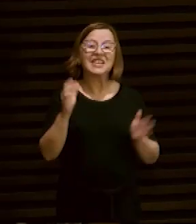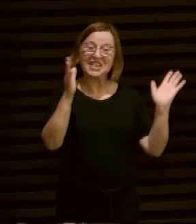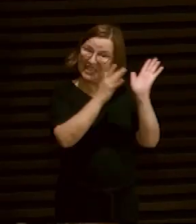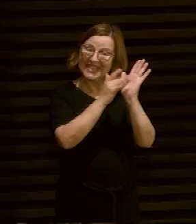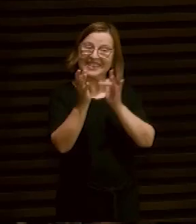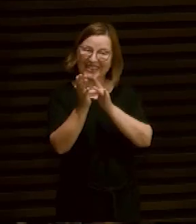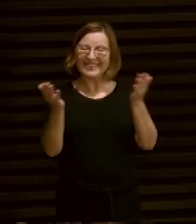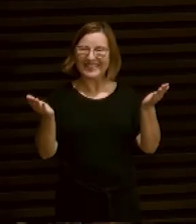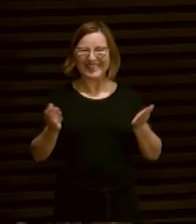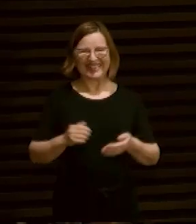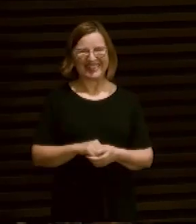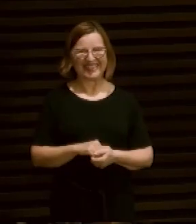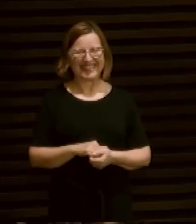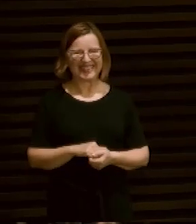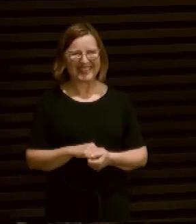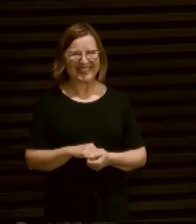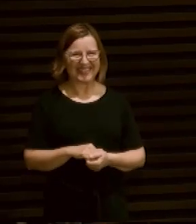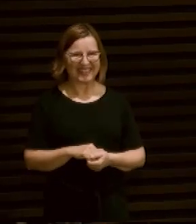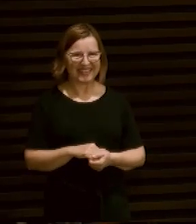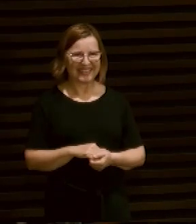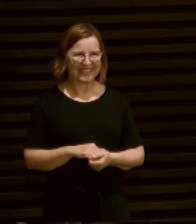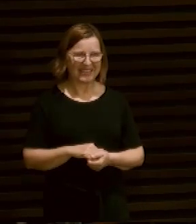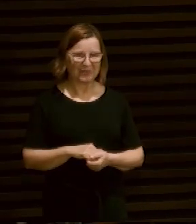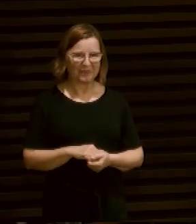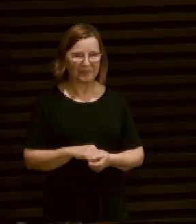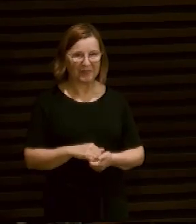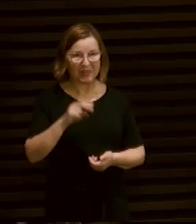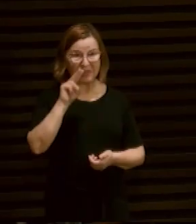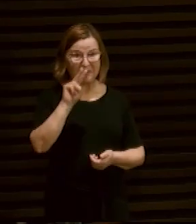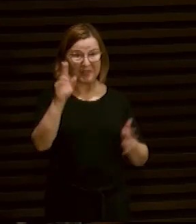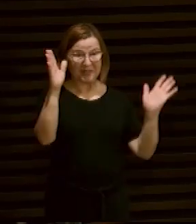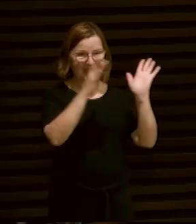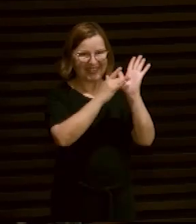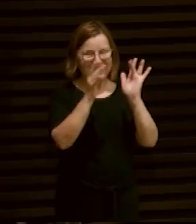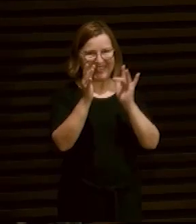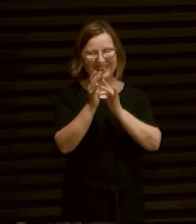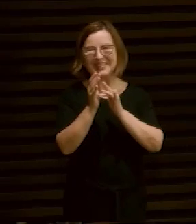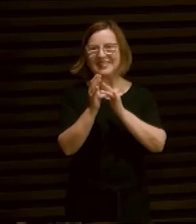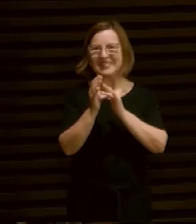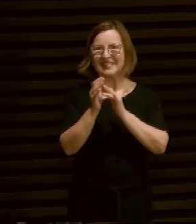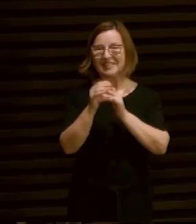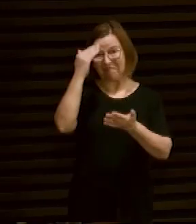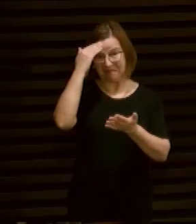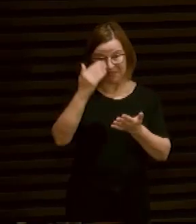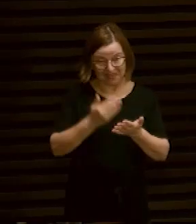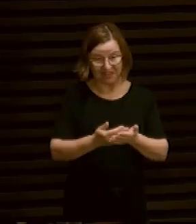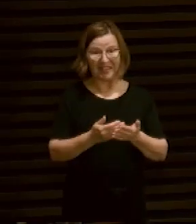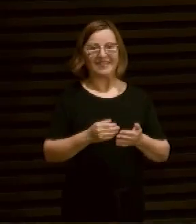Jesus. Olha, vemos Jesus consideramos